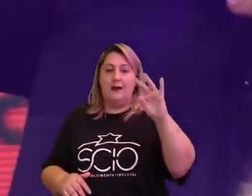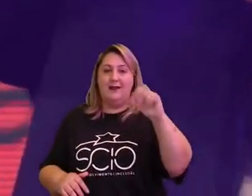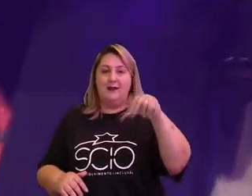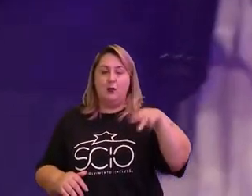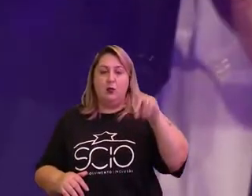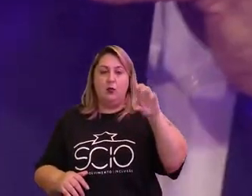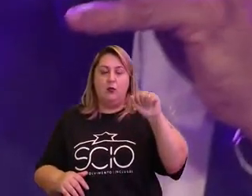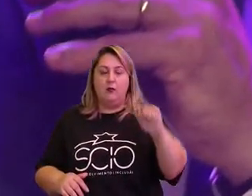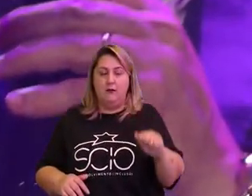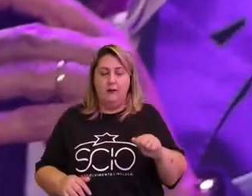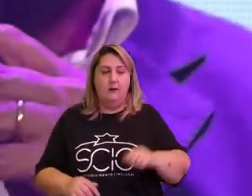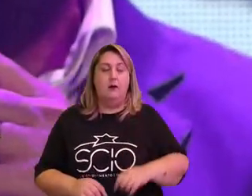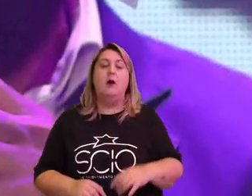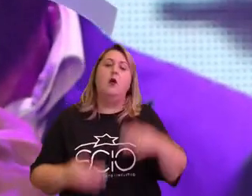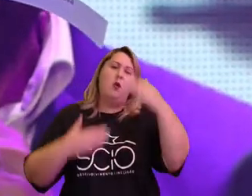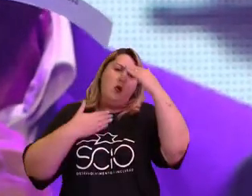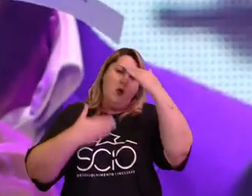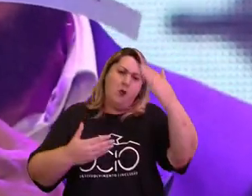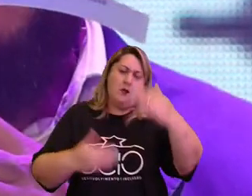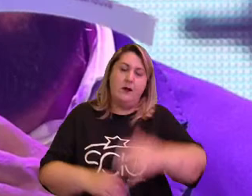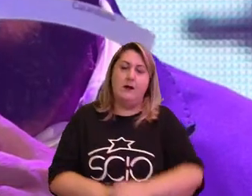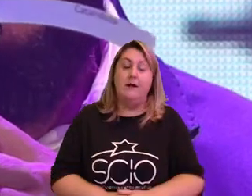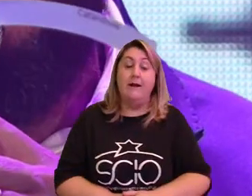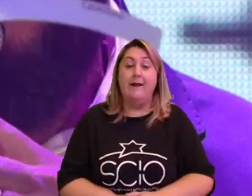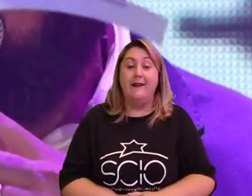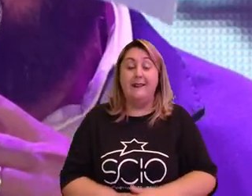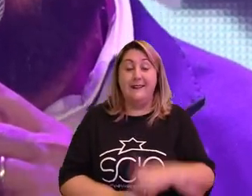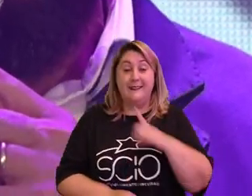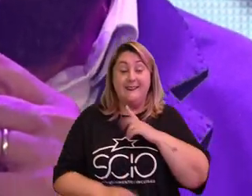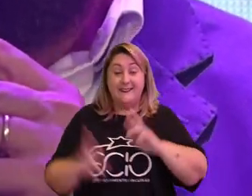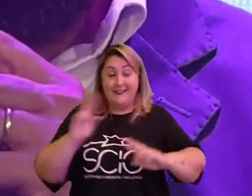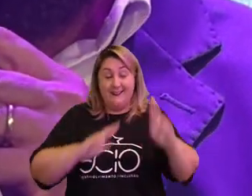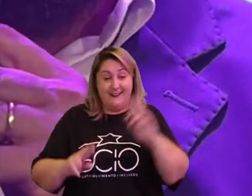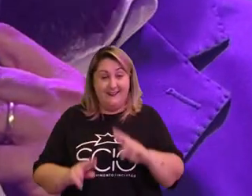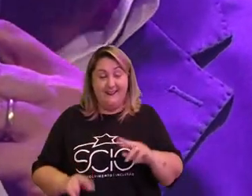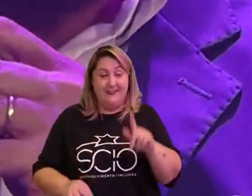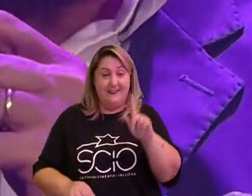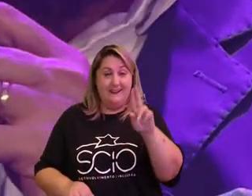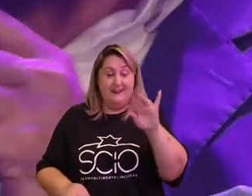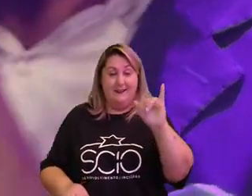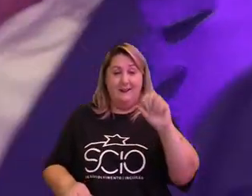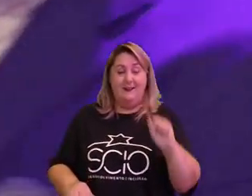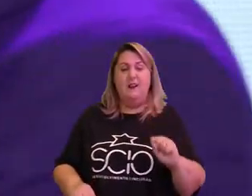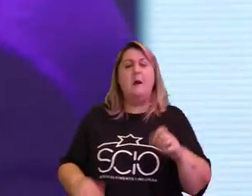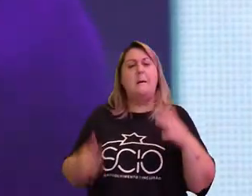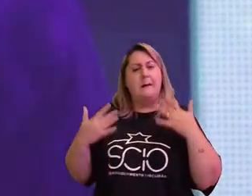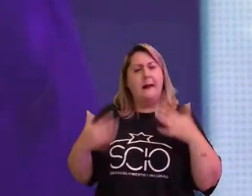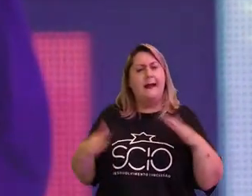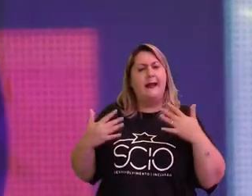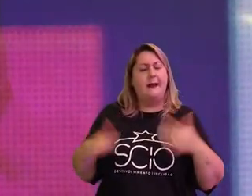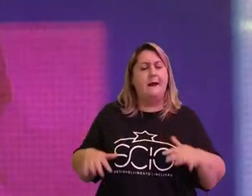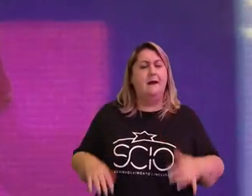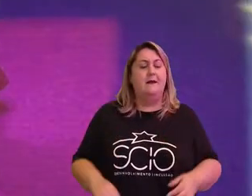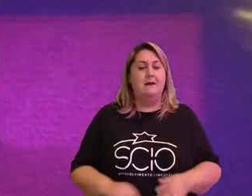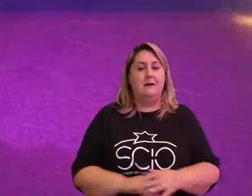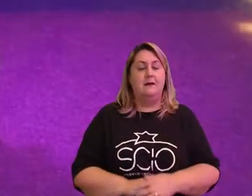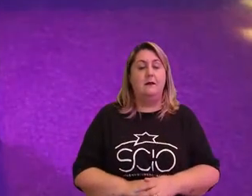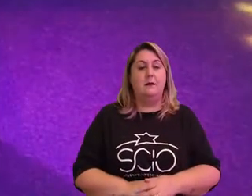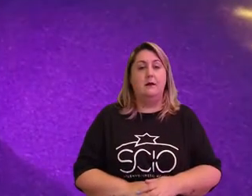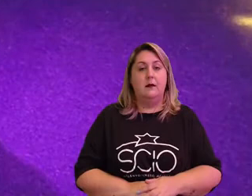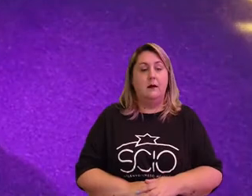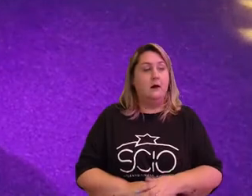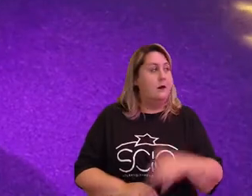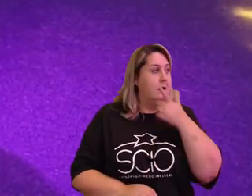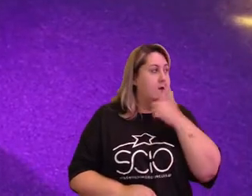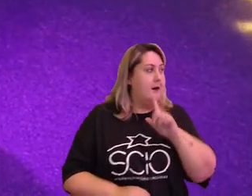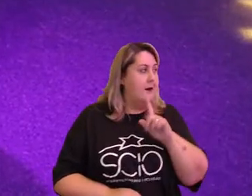Catanduva. Muito obrigado por você ter mandado aí, respondido o quiz, Vanessa. Parabéns, levou essa super